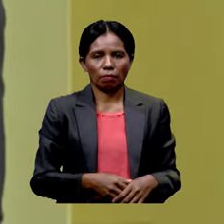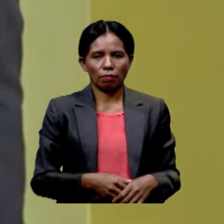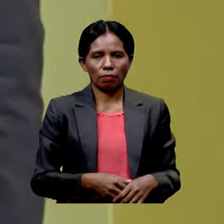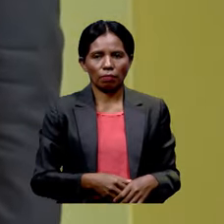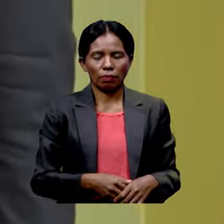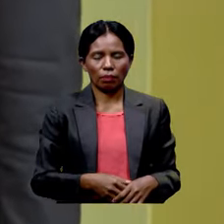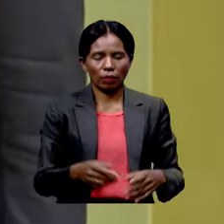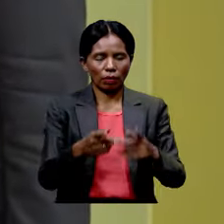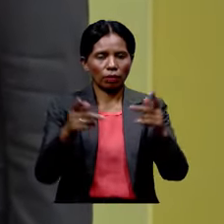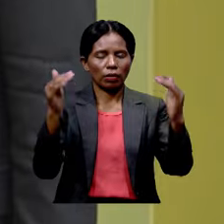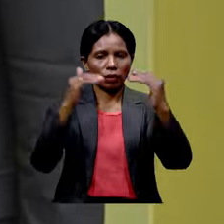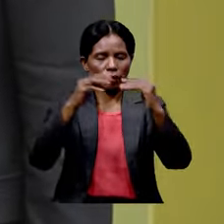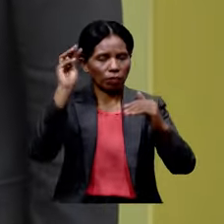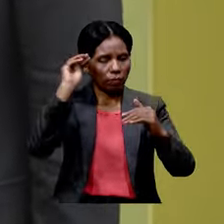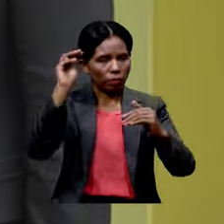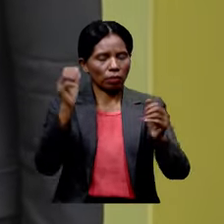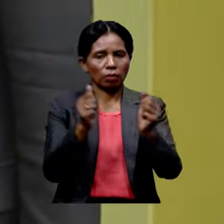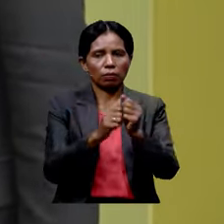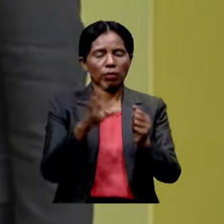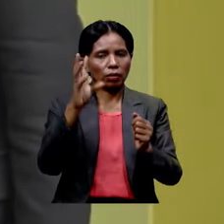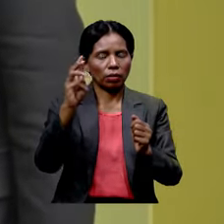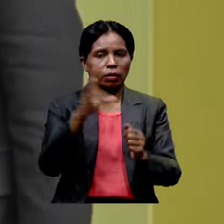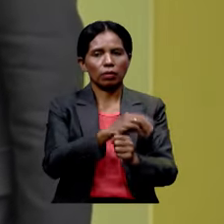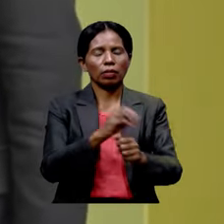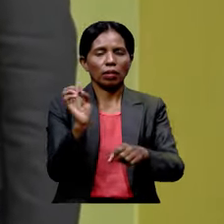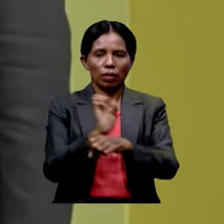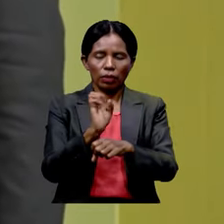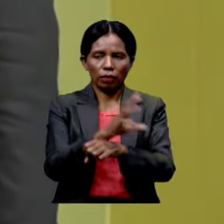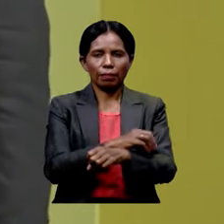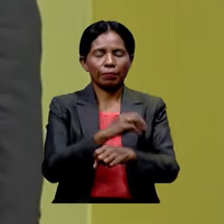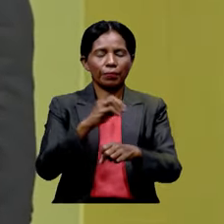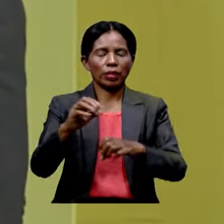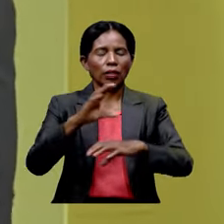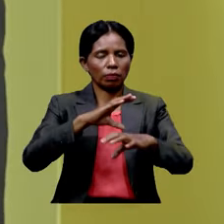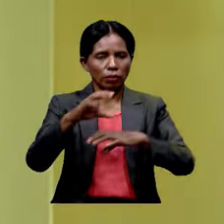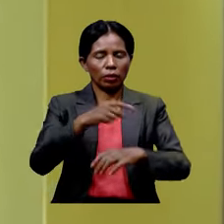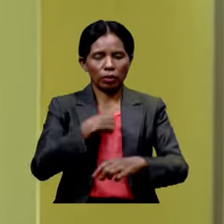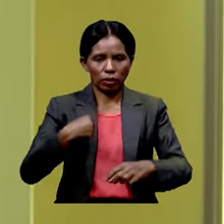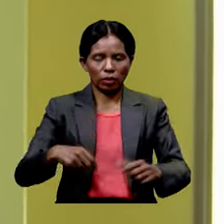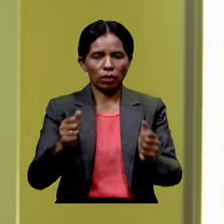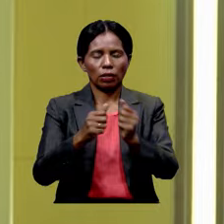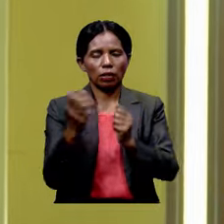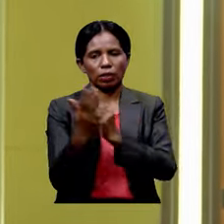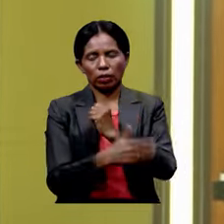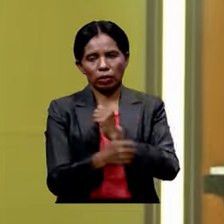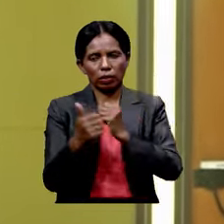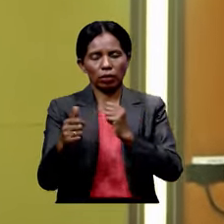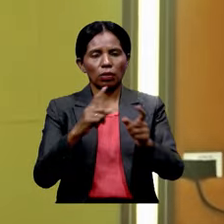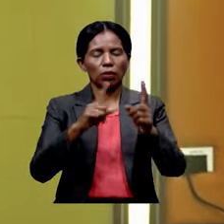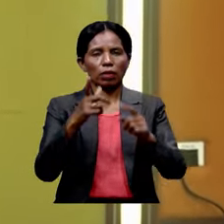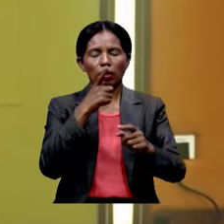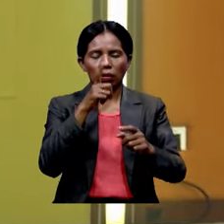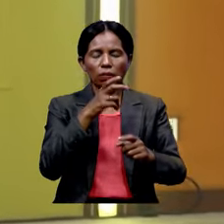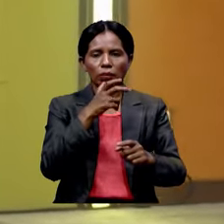E a âmbito conferência ministerial Bralanen, Fórum Cooperação Econômica no Comercial entre China no Nação Síria, nebe colelian português,